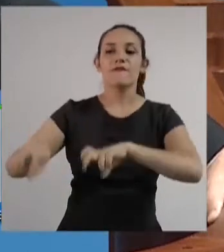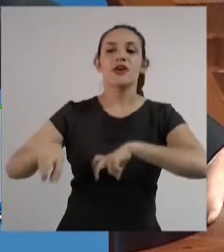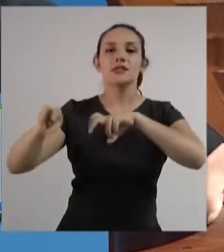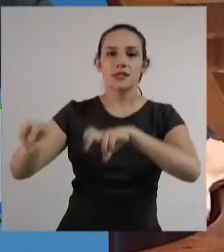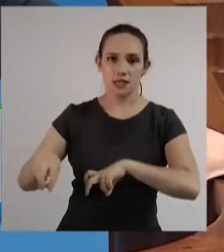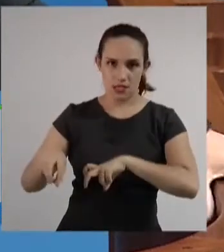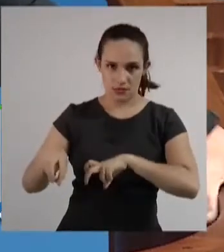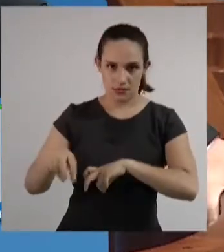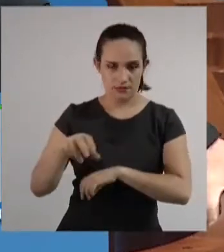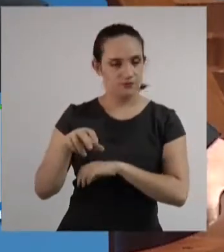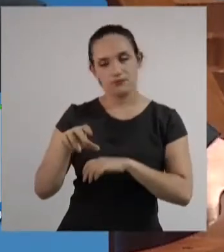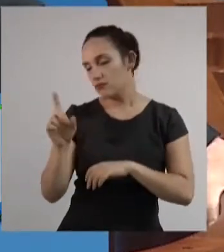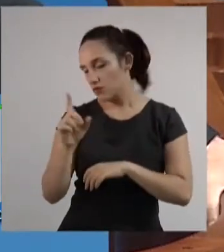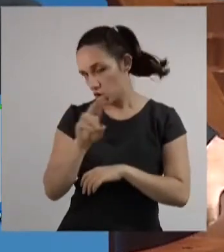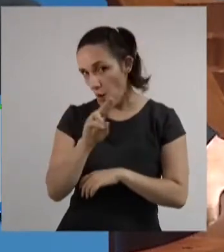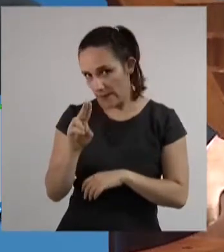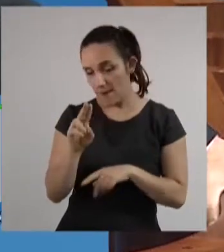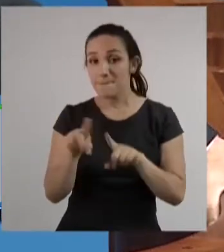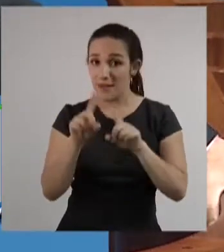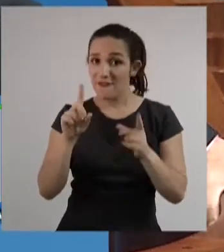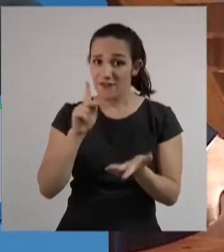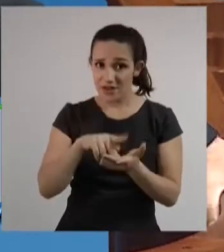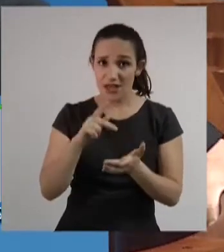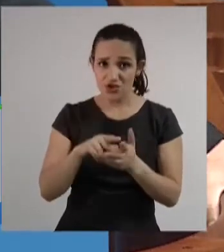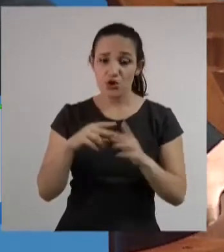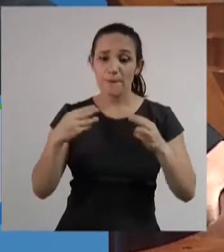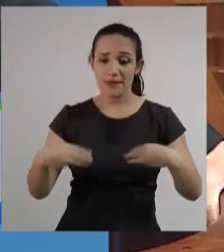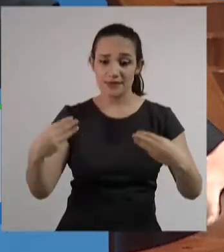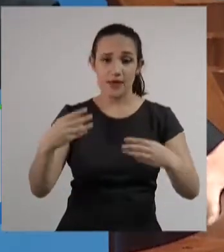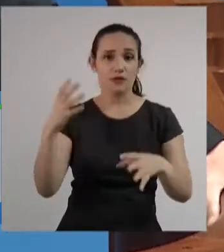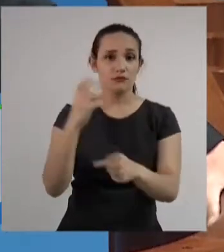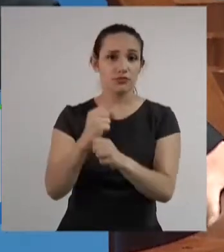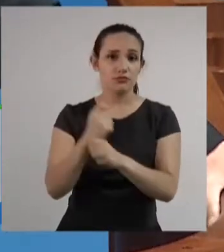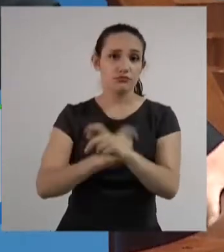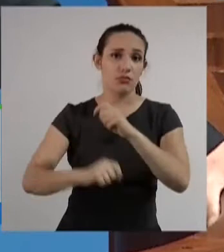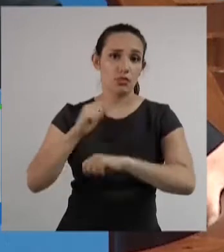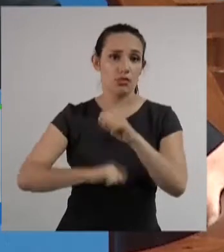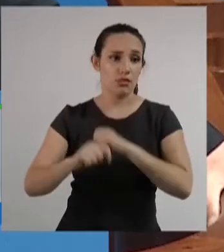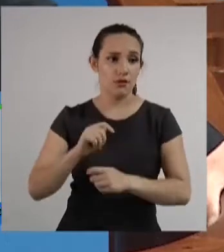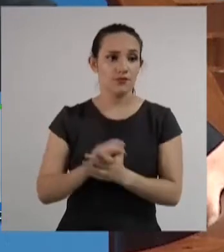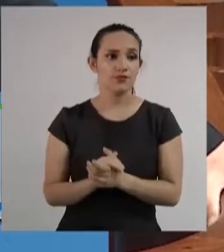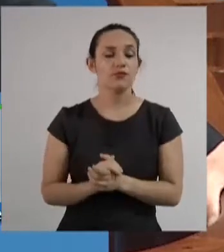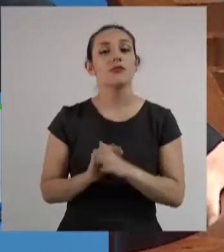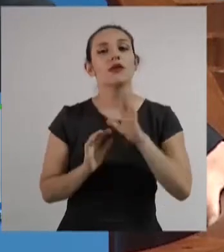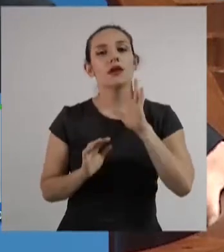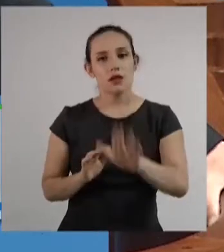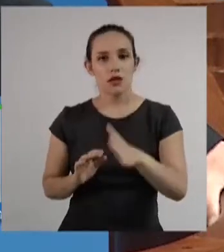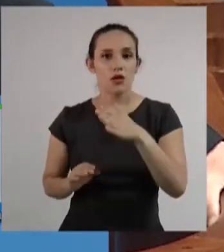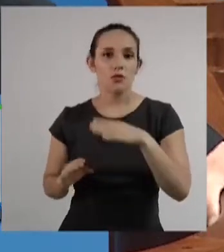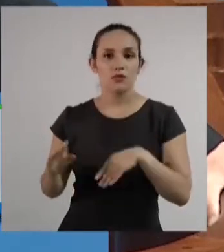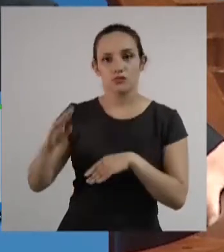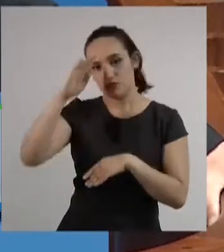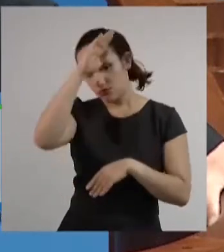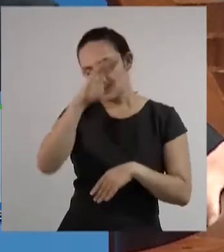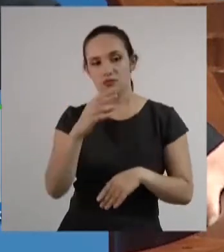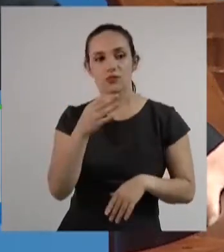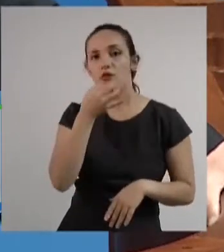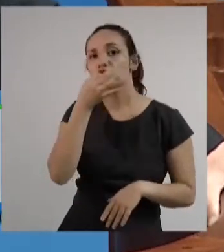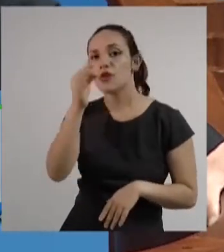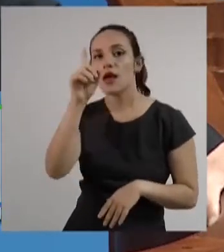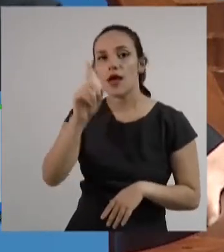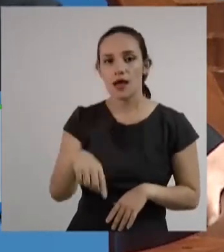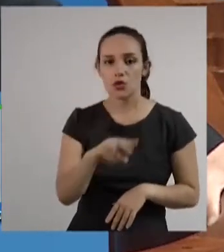O Ministério da Fazenda. O presidente eleito indicou o senhor Paulo Guedes como